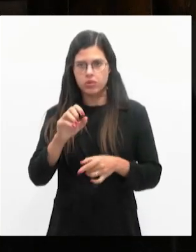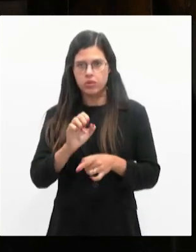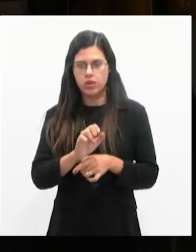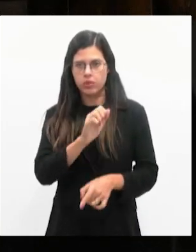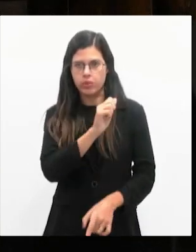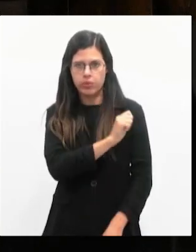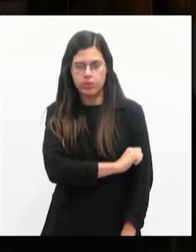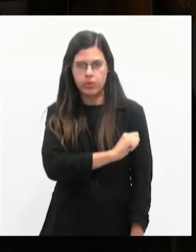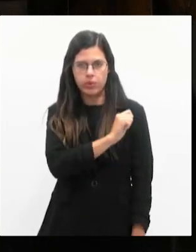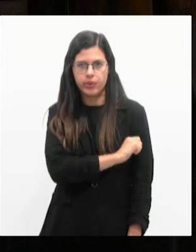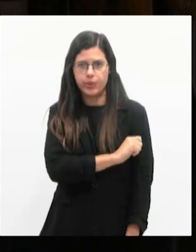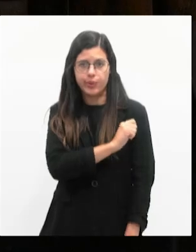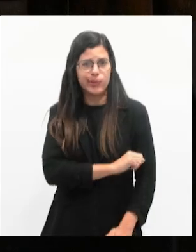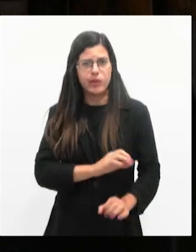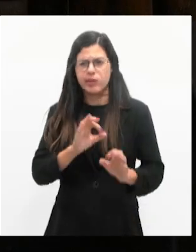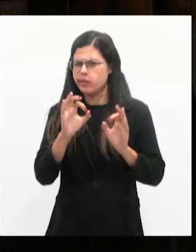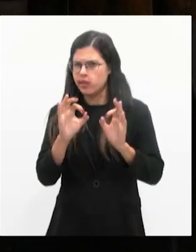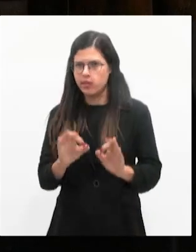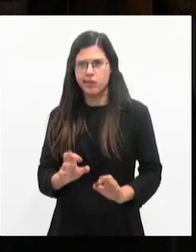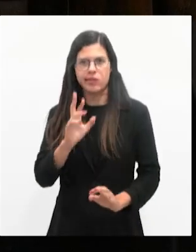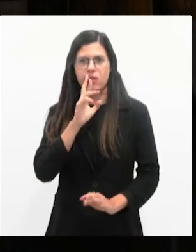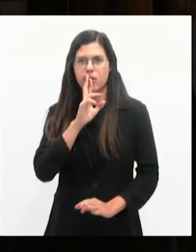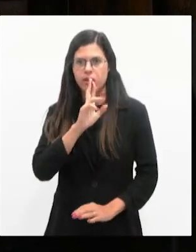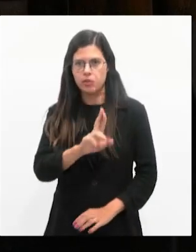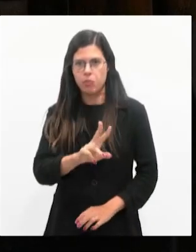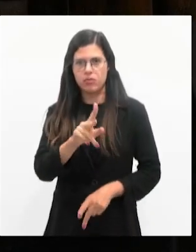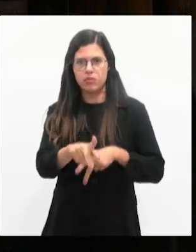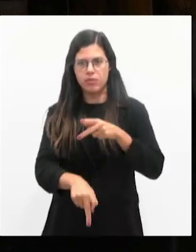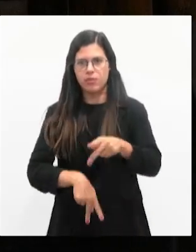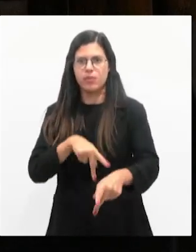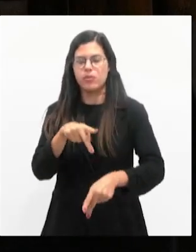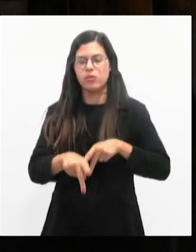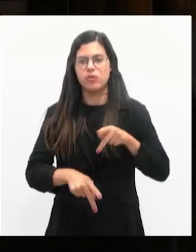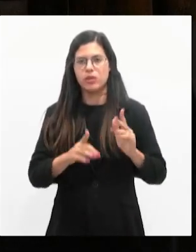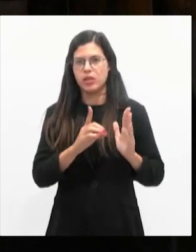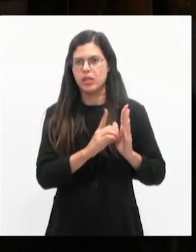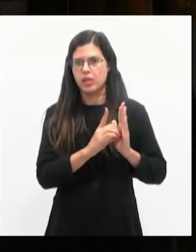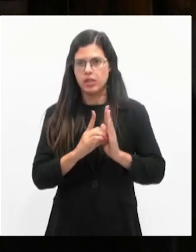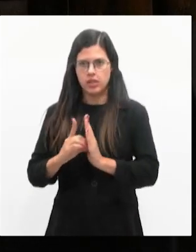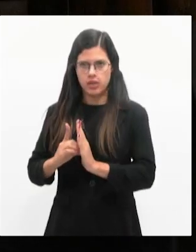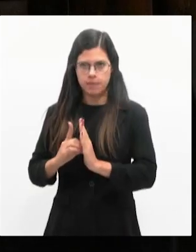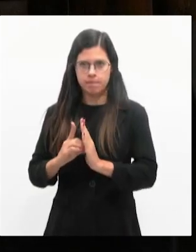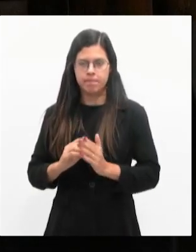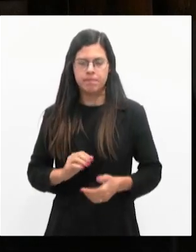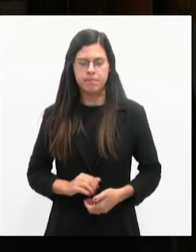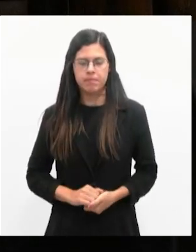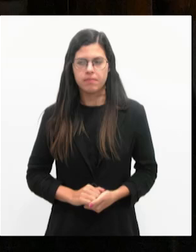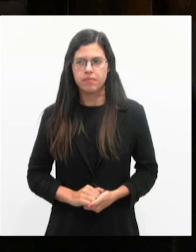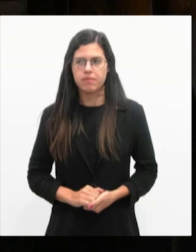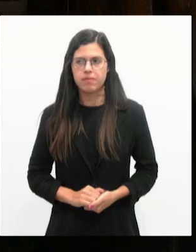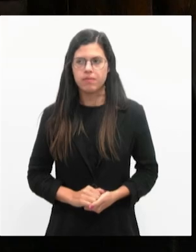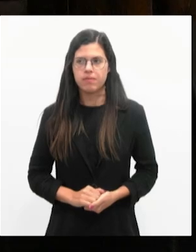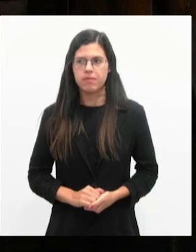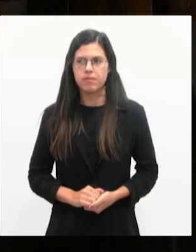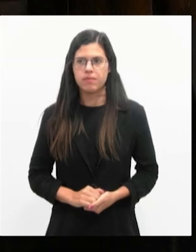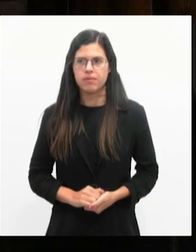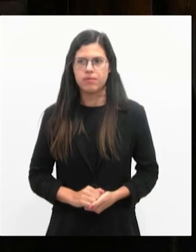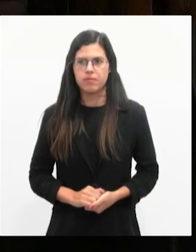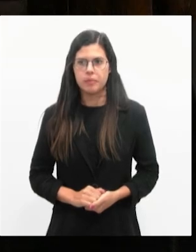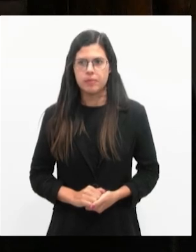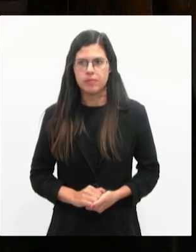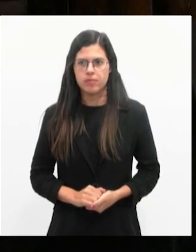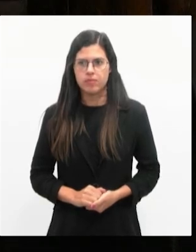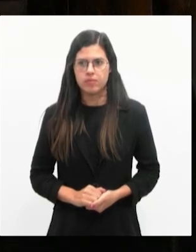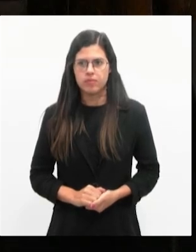Janeiro, fatalmente a resposta da população seria o DETRAN. Aliás,